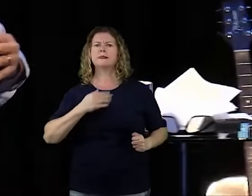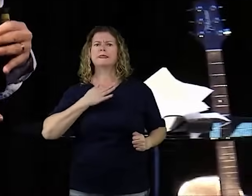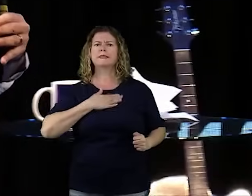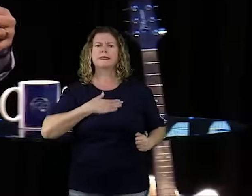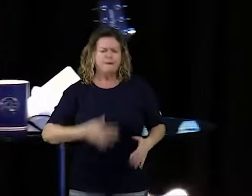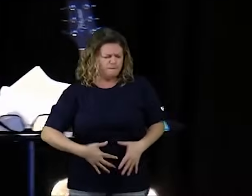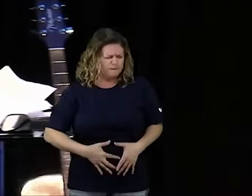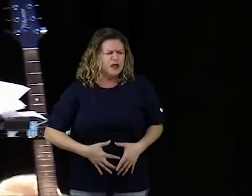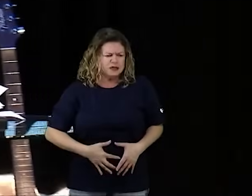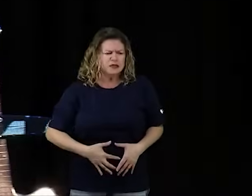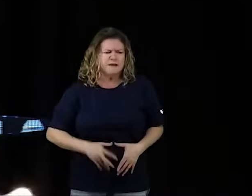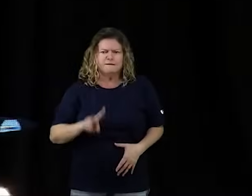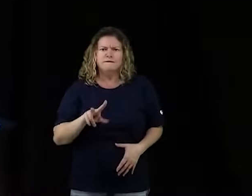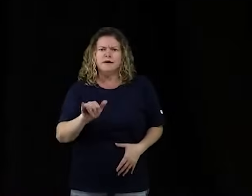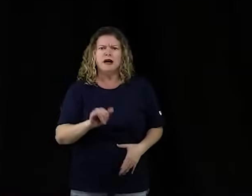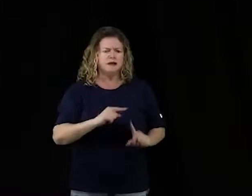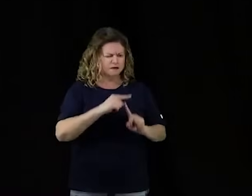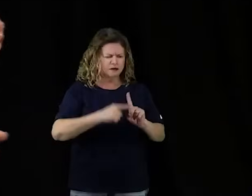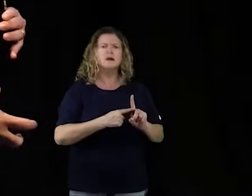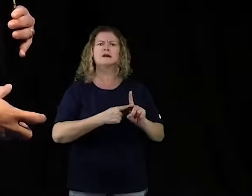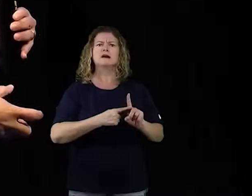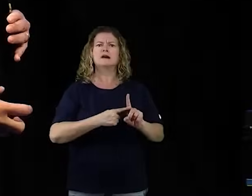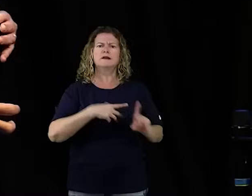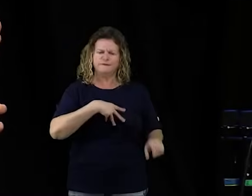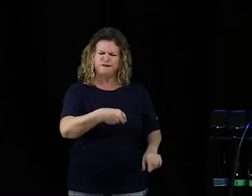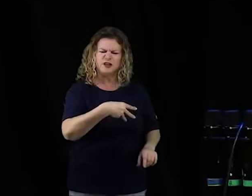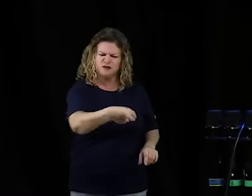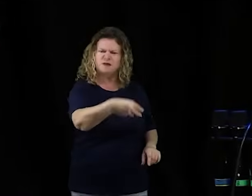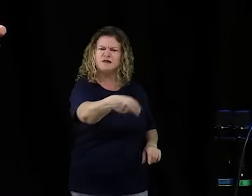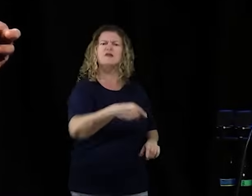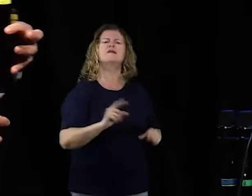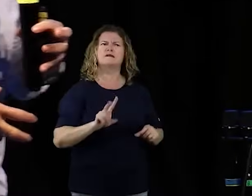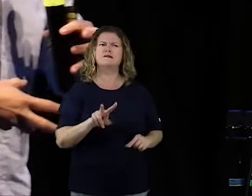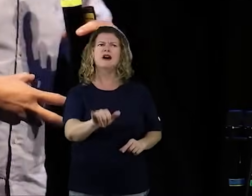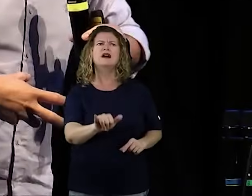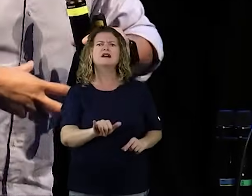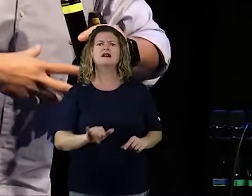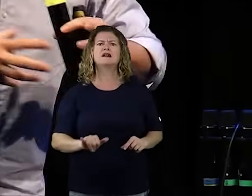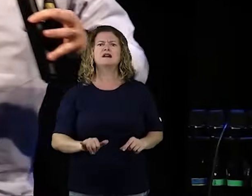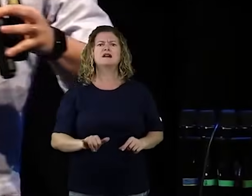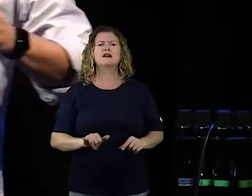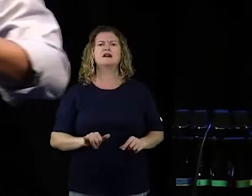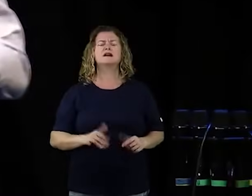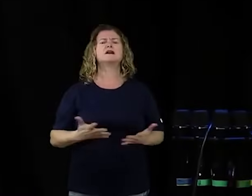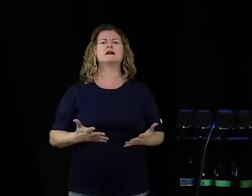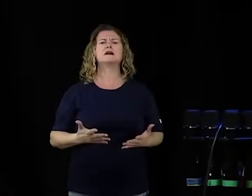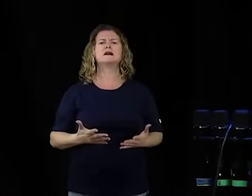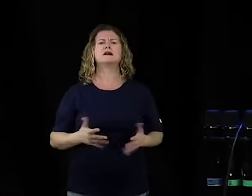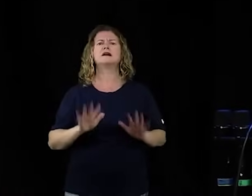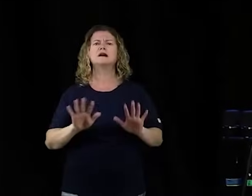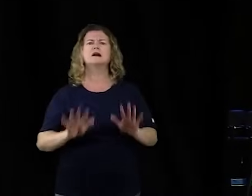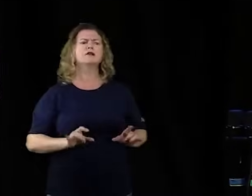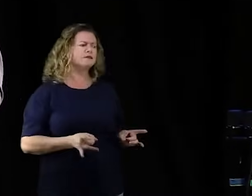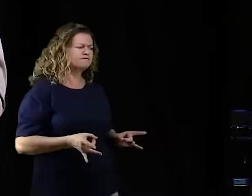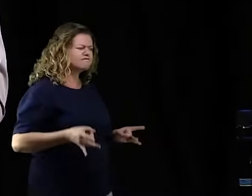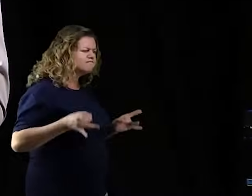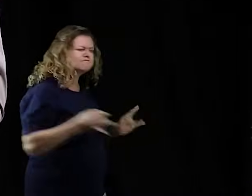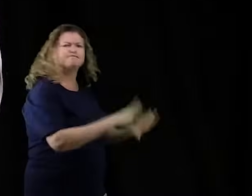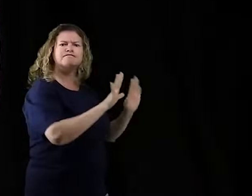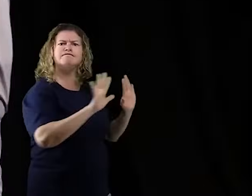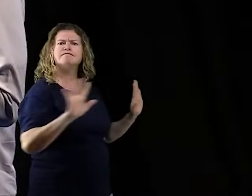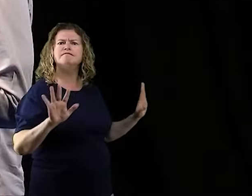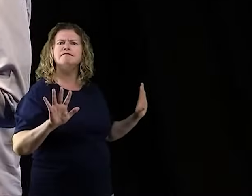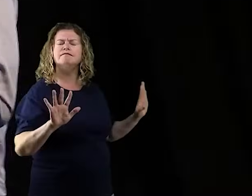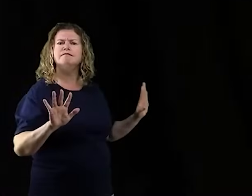Multiplicar filhos pro senhor eu vou eu vou eu vou alargar as minhas tendas não é